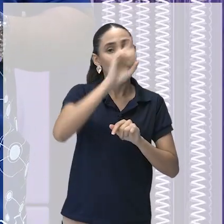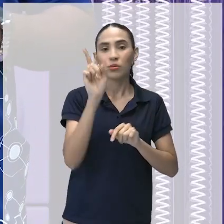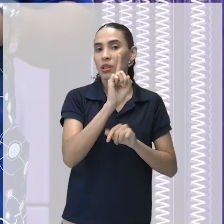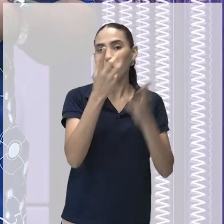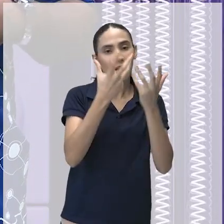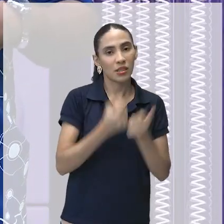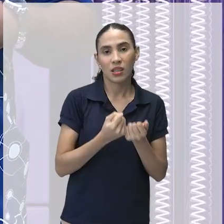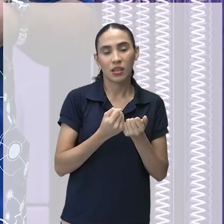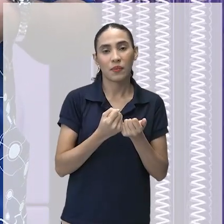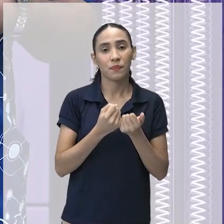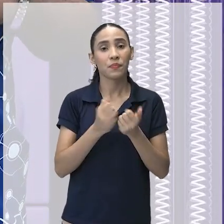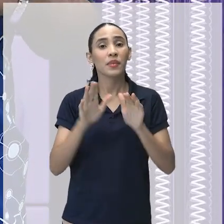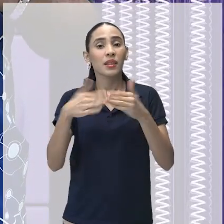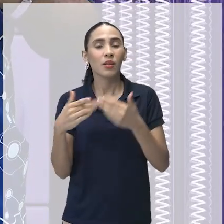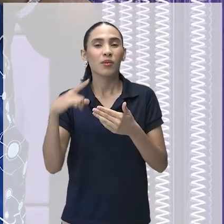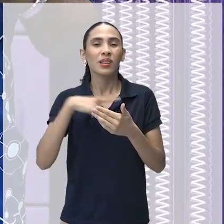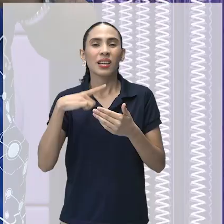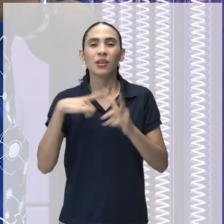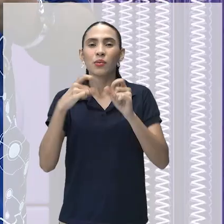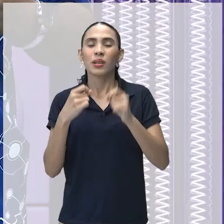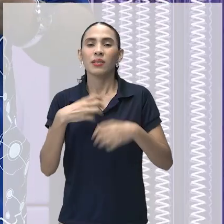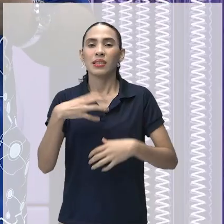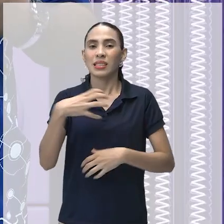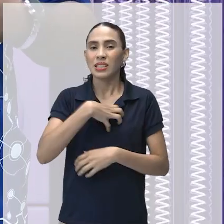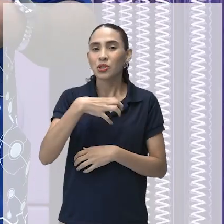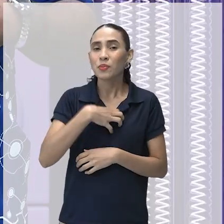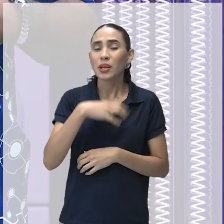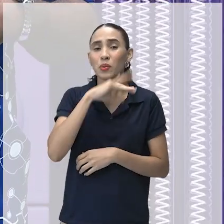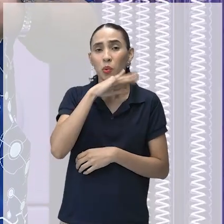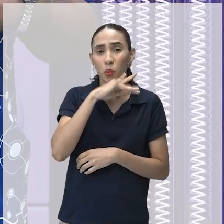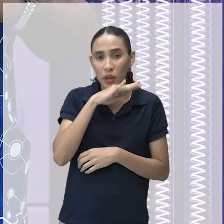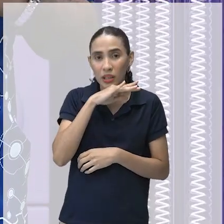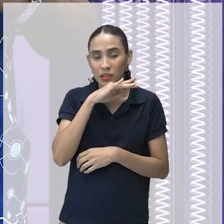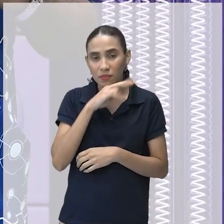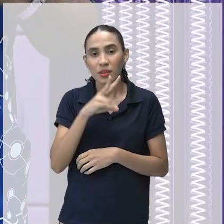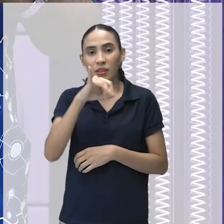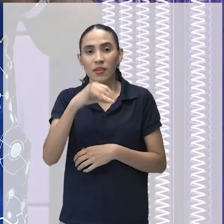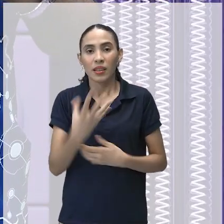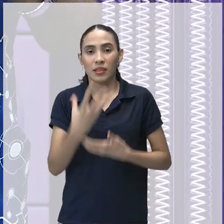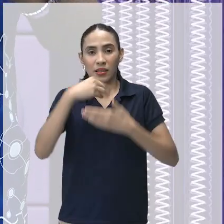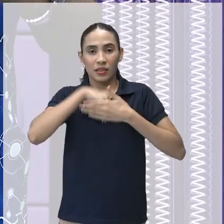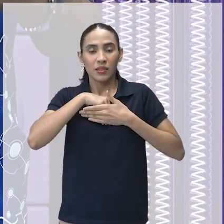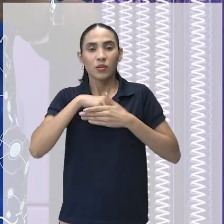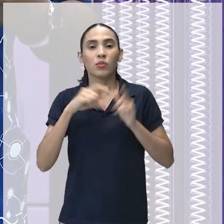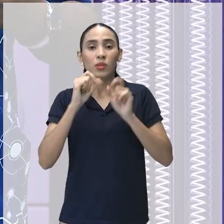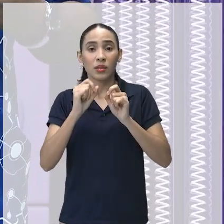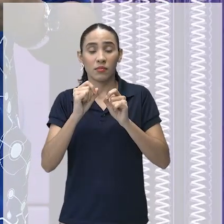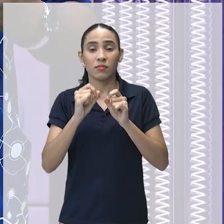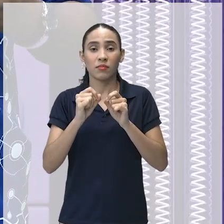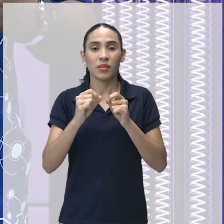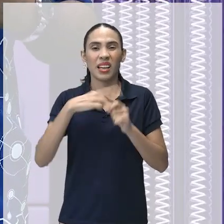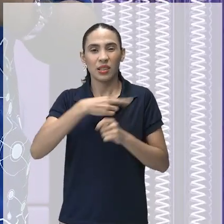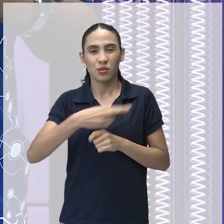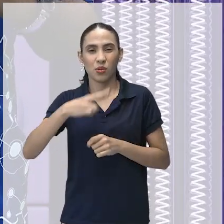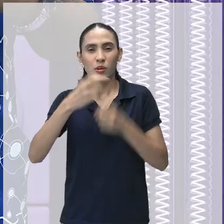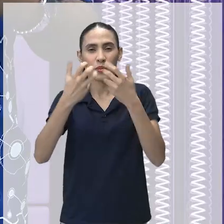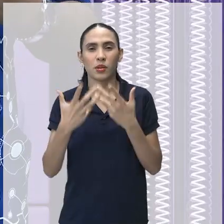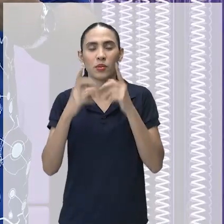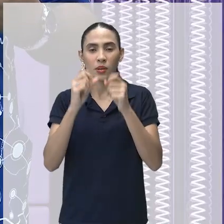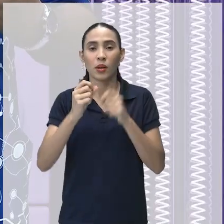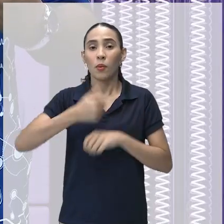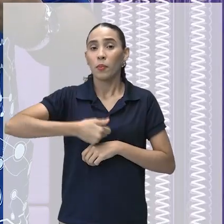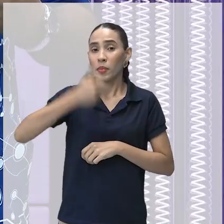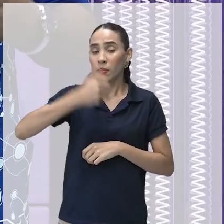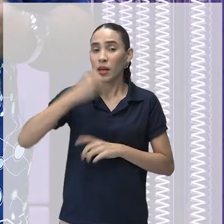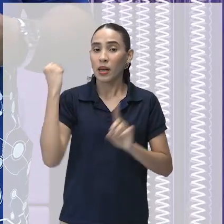Deus. Então isso gera muitos sentimentos ruins que culminam com, segundo essas religiões, o